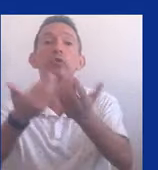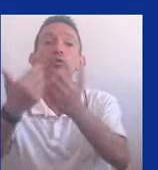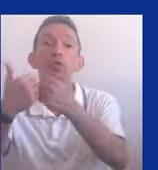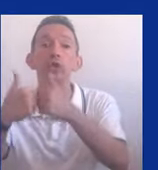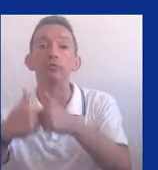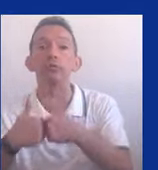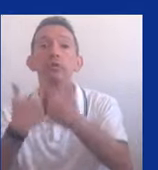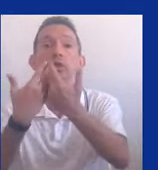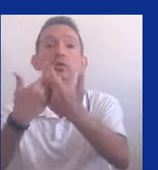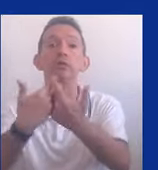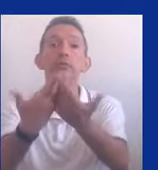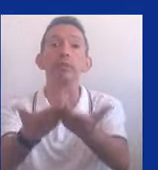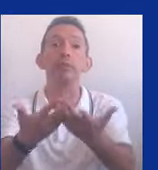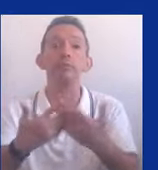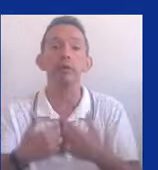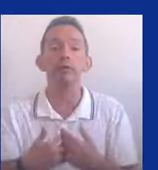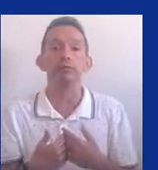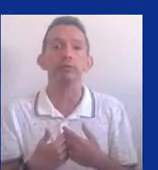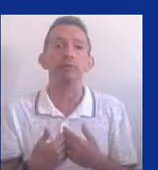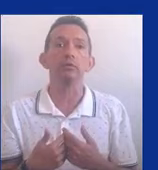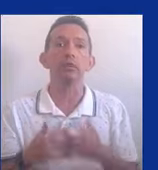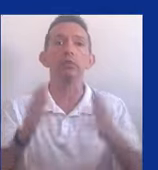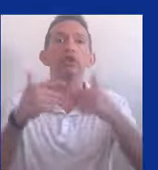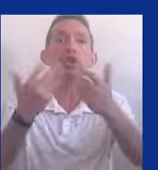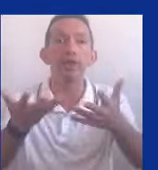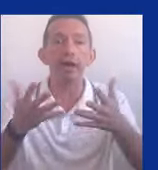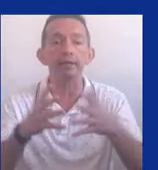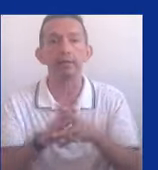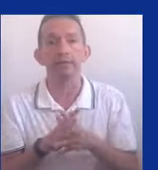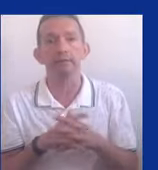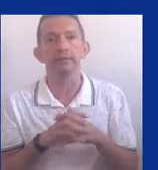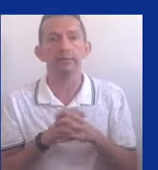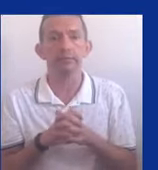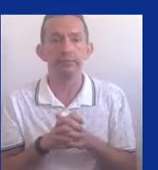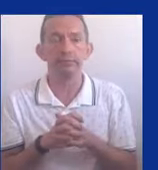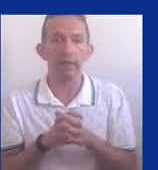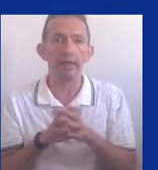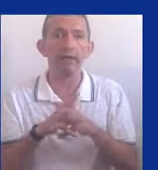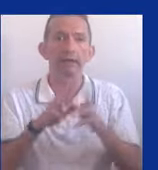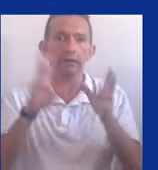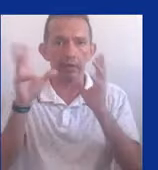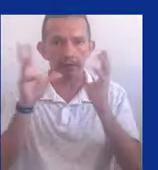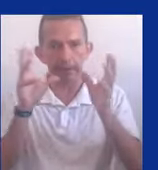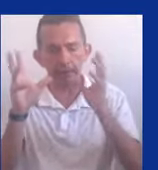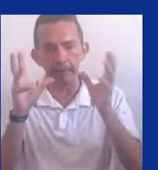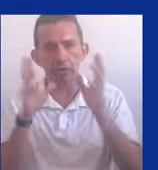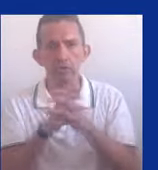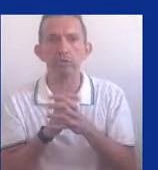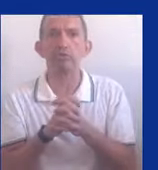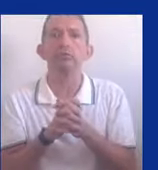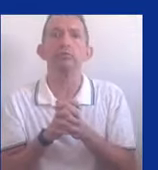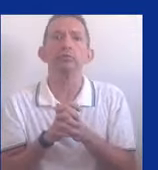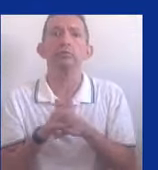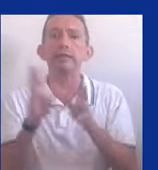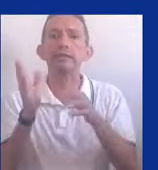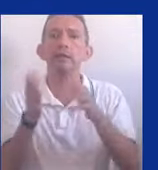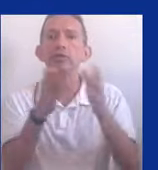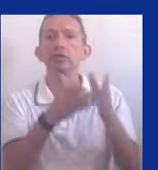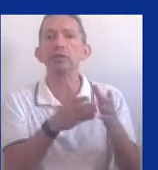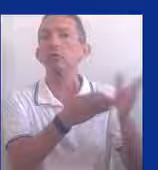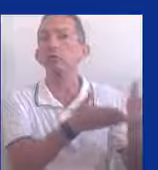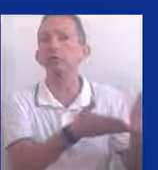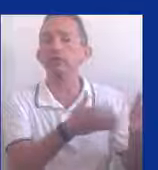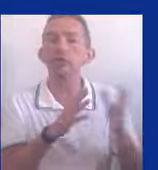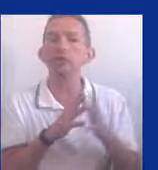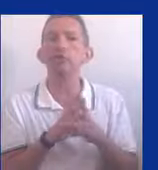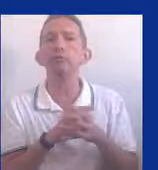organismo autotrófico, sintetiza o seu próprio alimento. Não tem que digerir nada. Tá? Então atente para isto. Então na célula